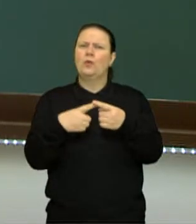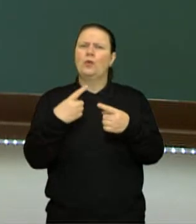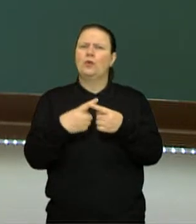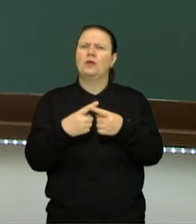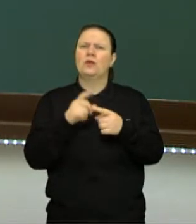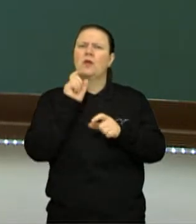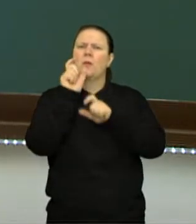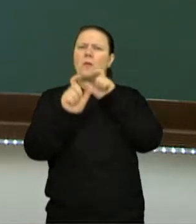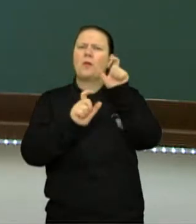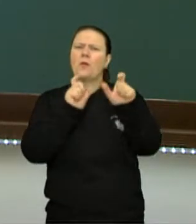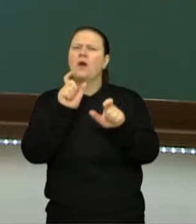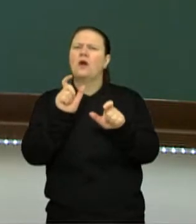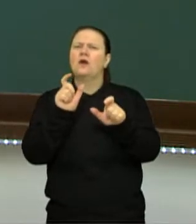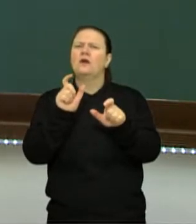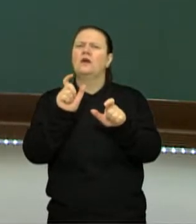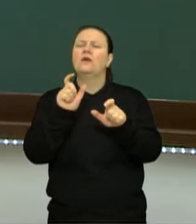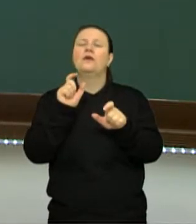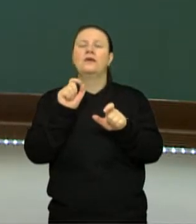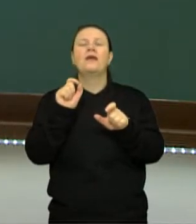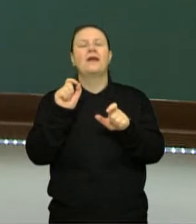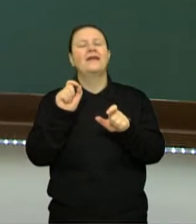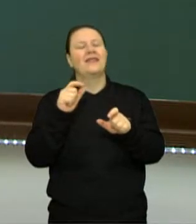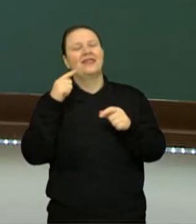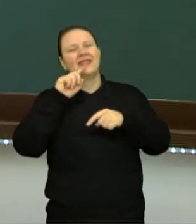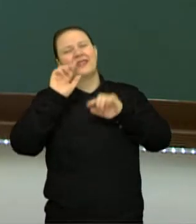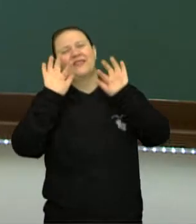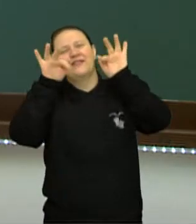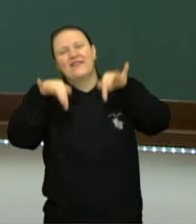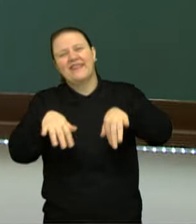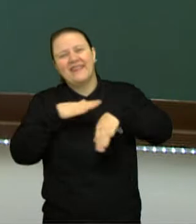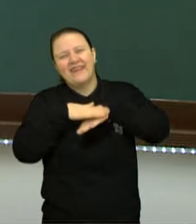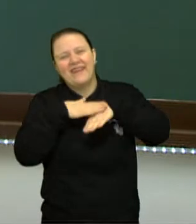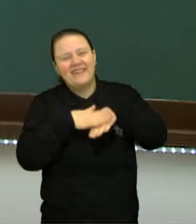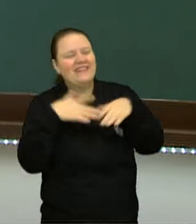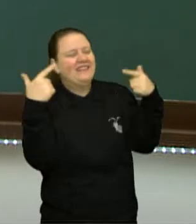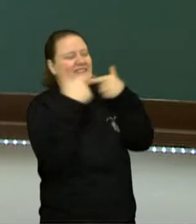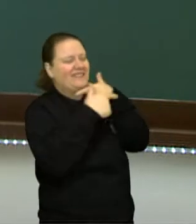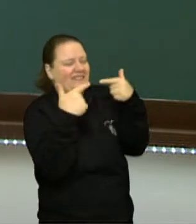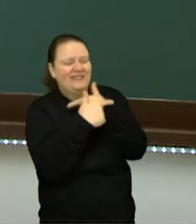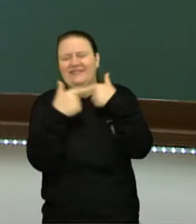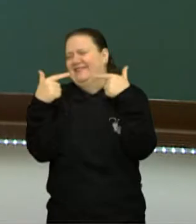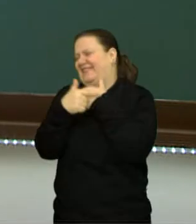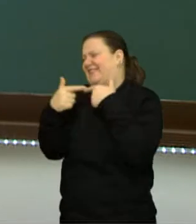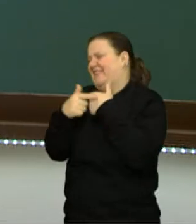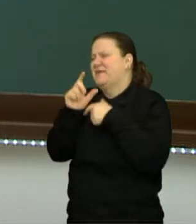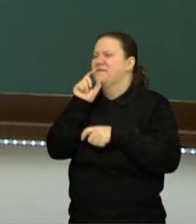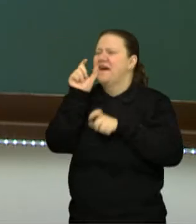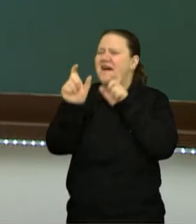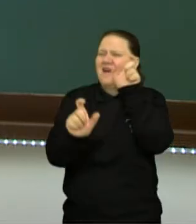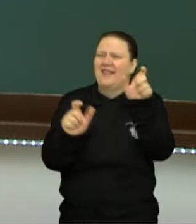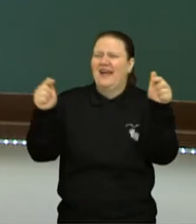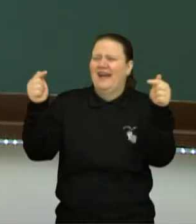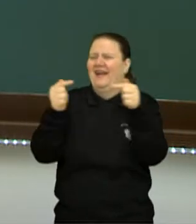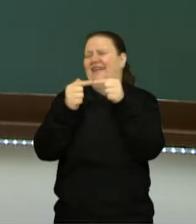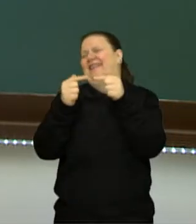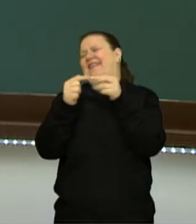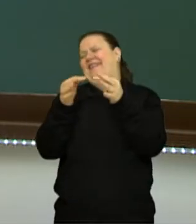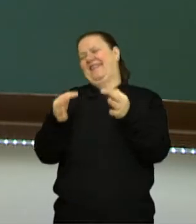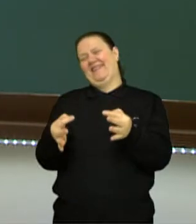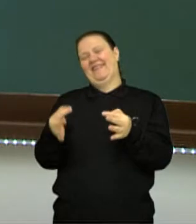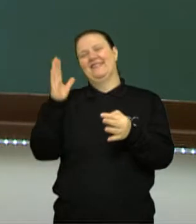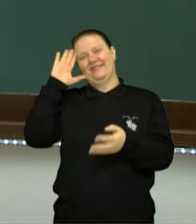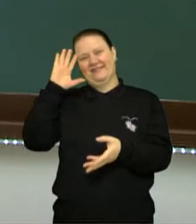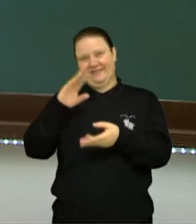Cabrón, che, e no final eles acabam rindo porque eles entram no acordo do que significa aquela palavra. Vamos a seguir para entender